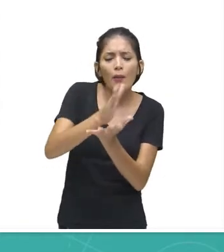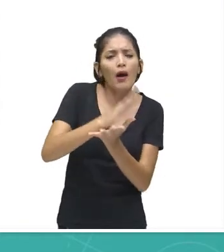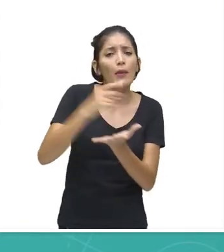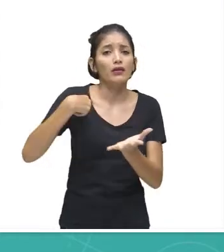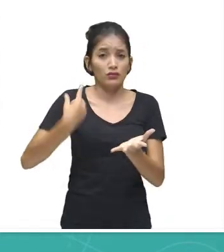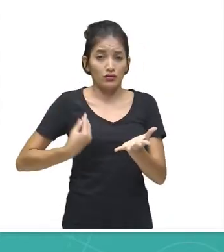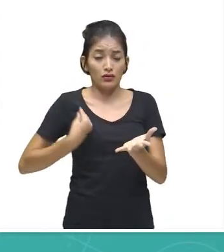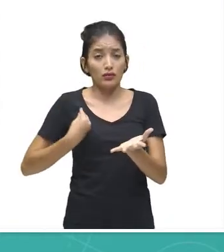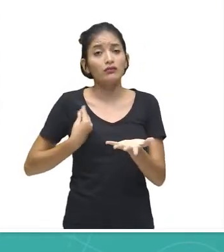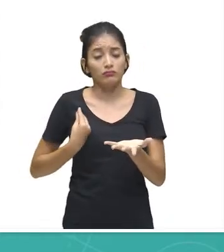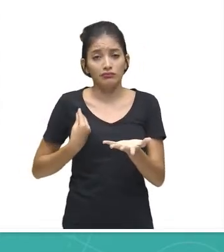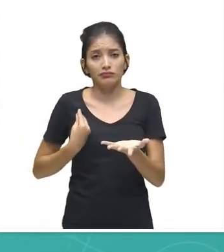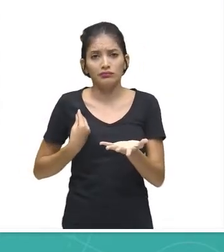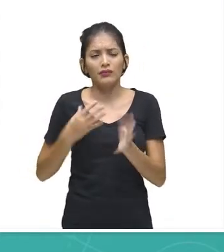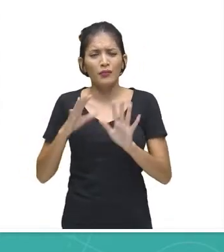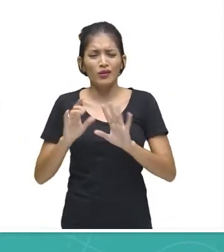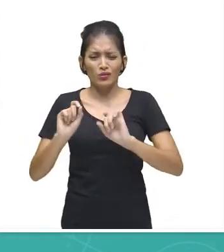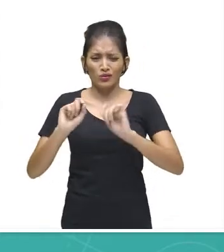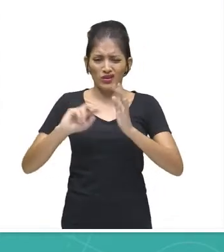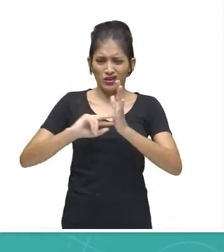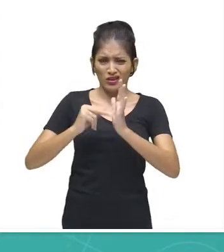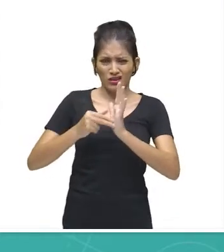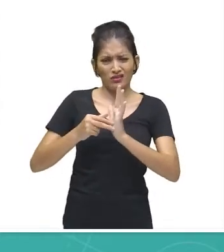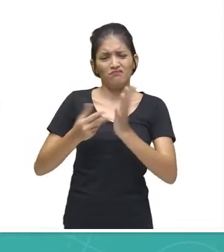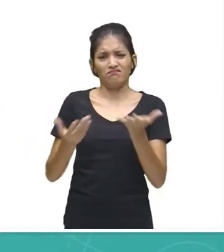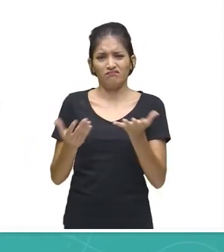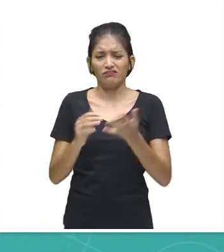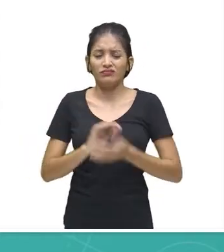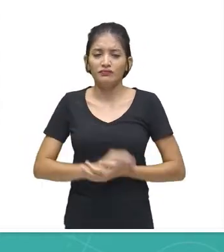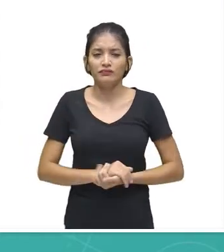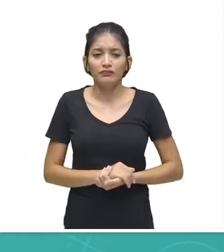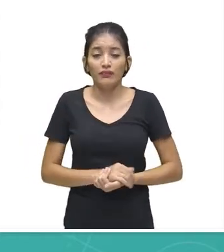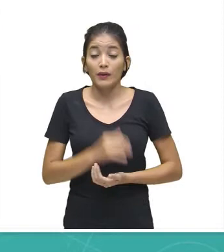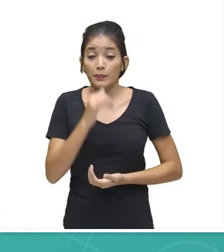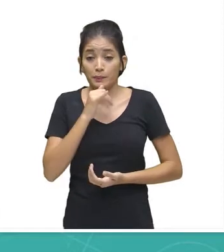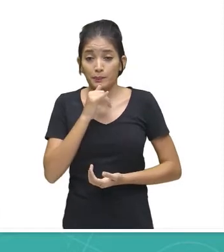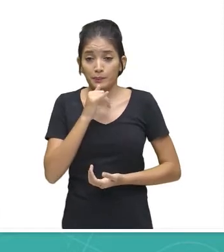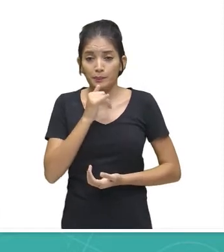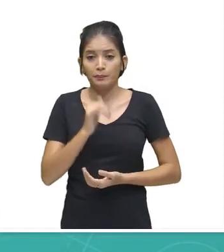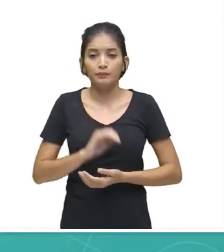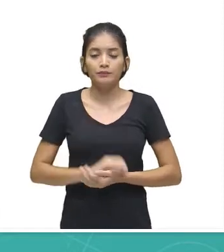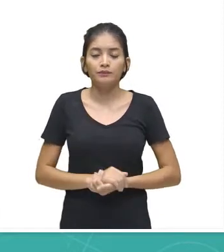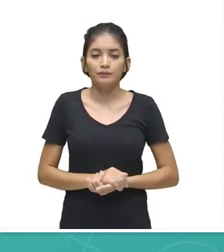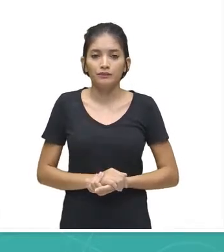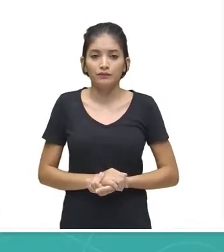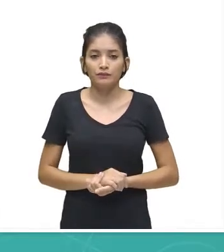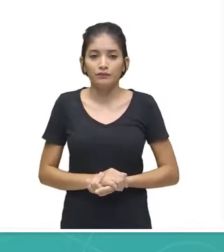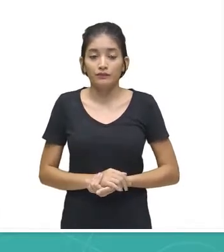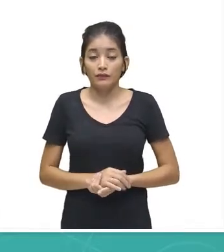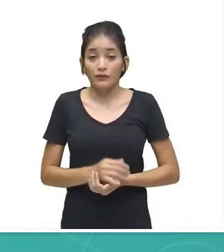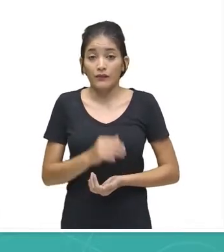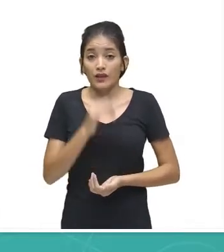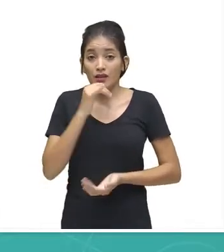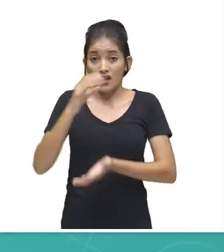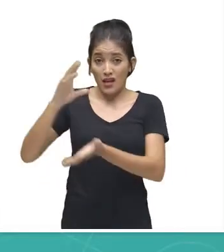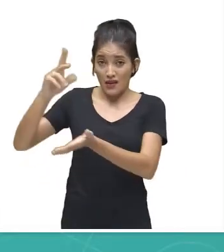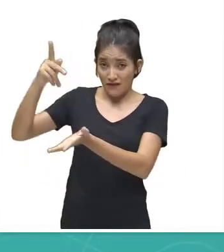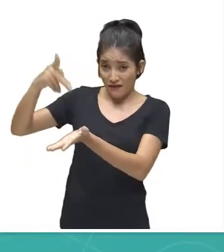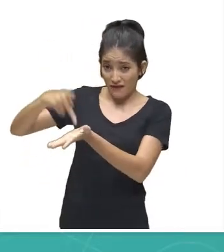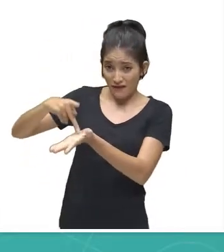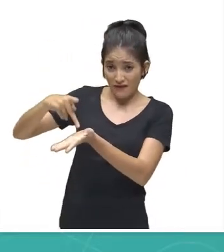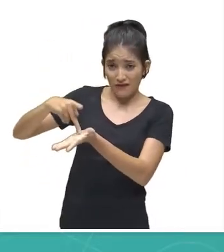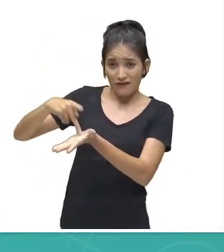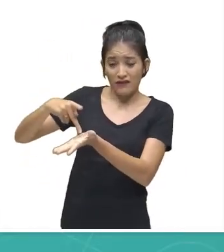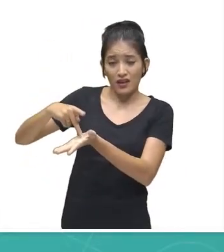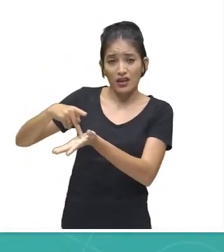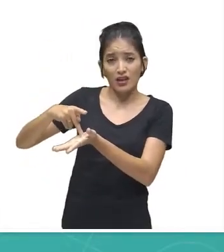nunca passarão. Como assim, professora, nunca passarão? Vamos dar um exemplo aqui. A verdade. A verdade, ela